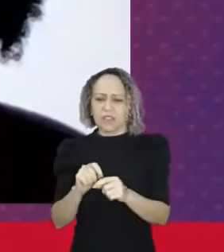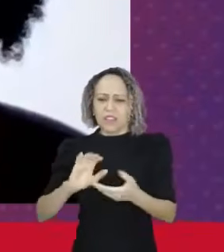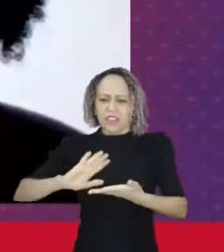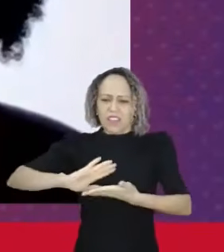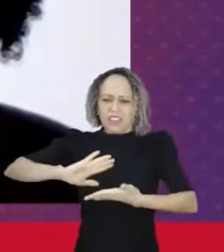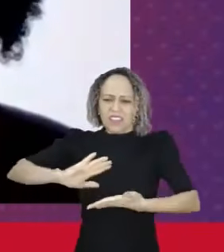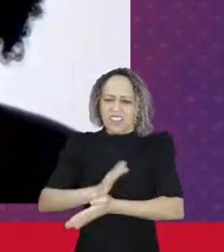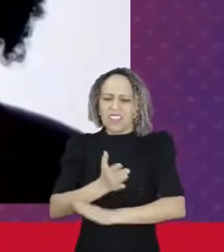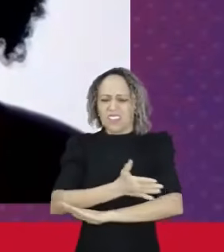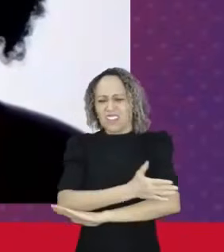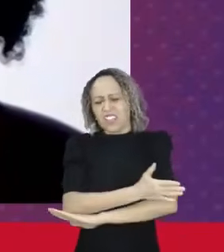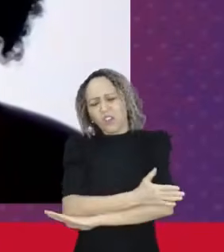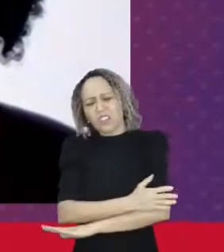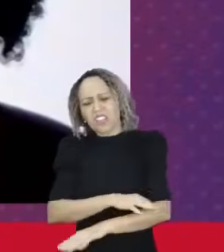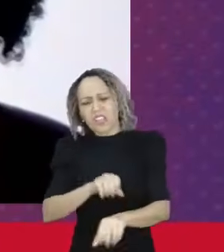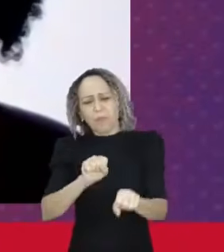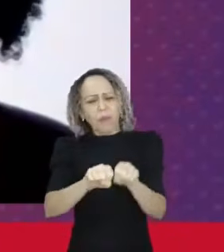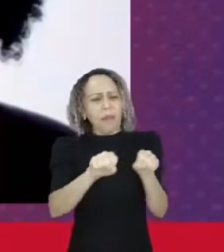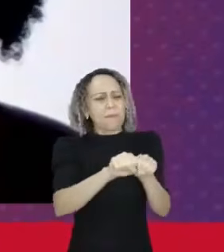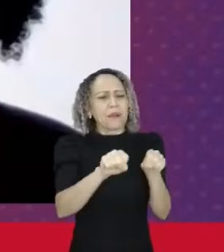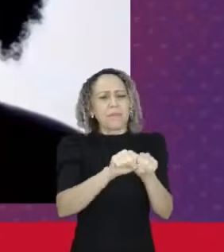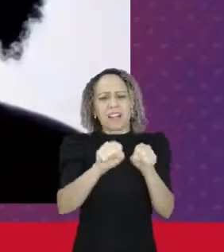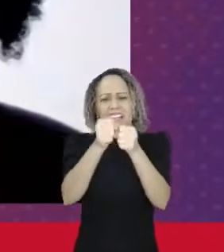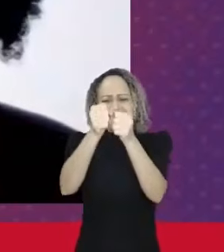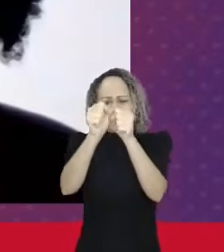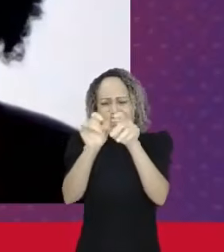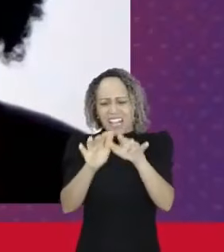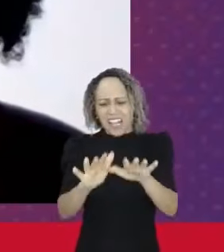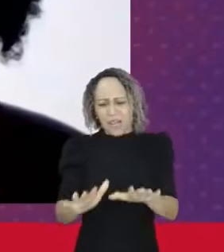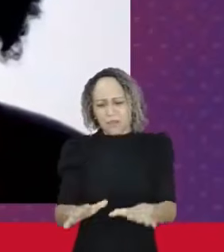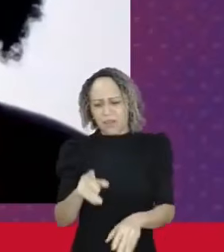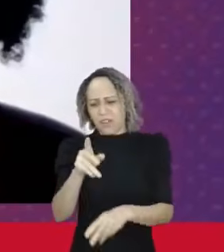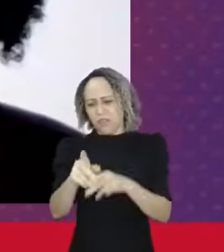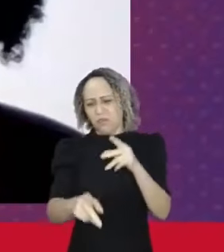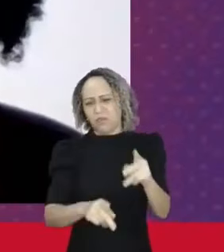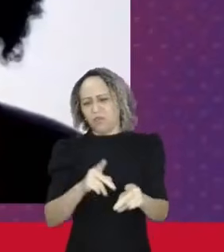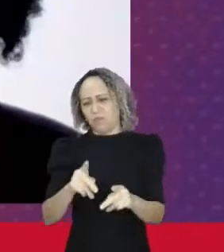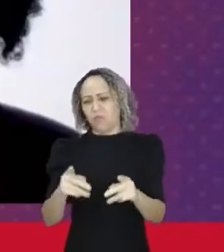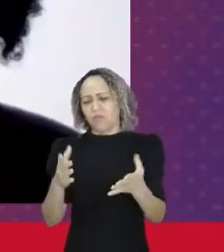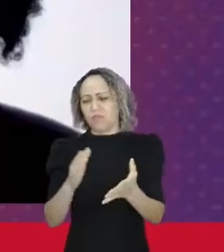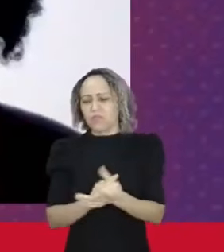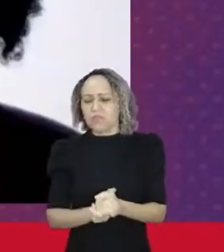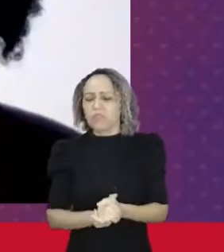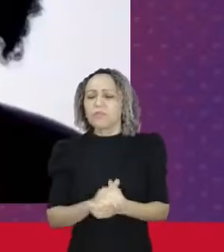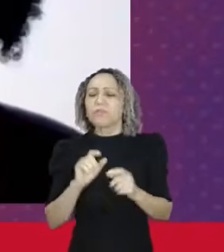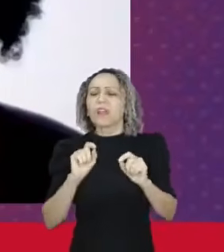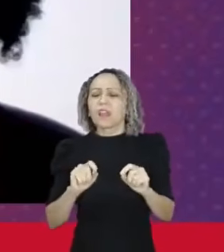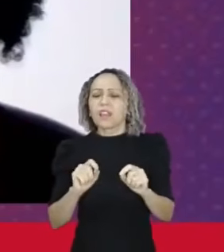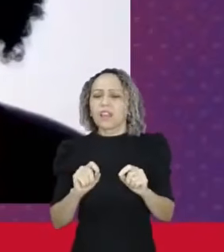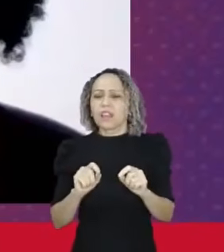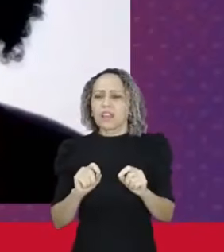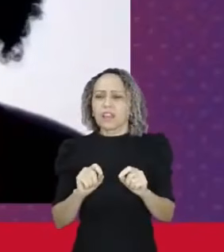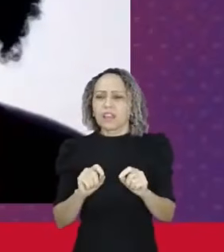destruição das riquezas, principalmente das plantações, nos locais